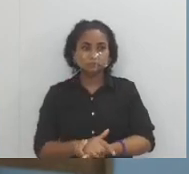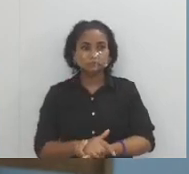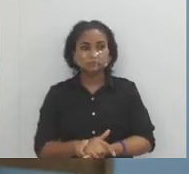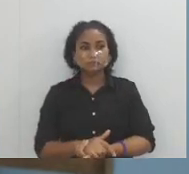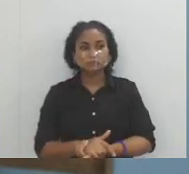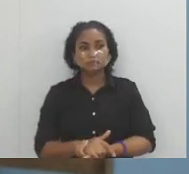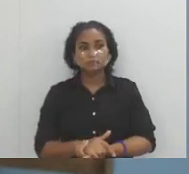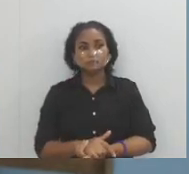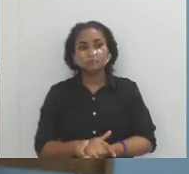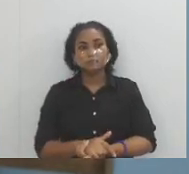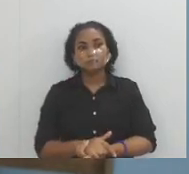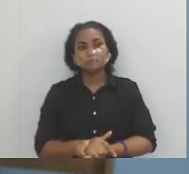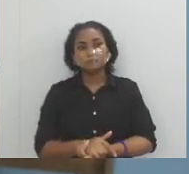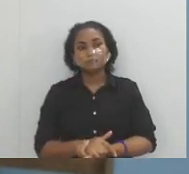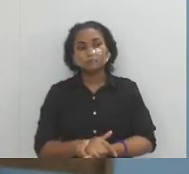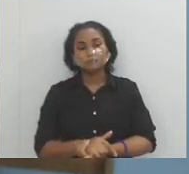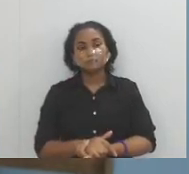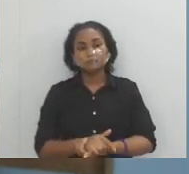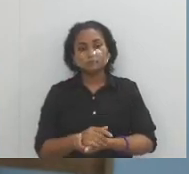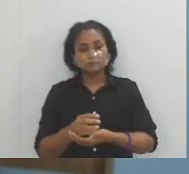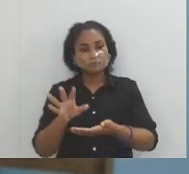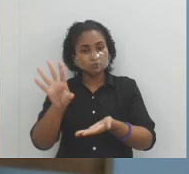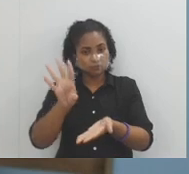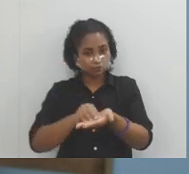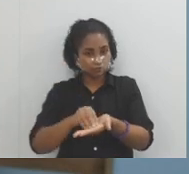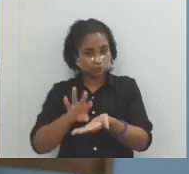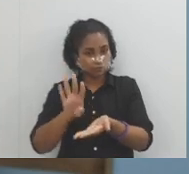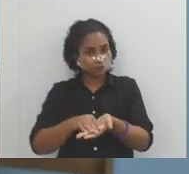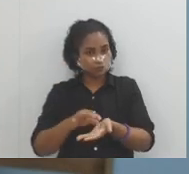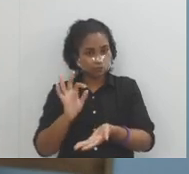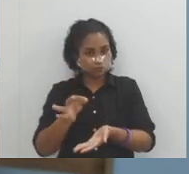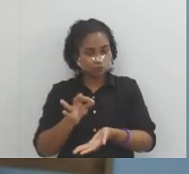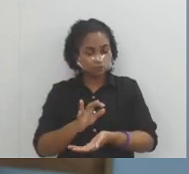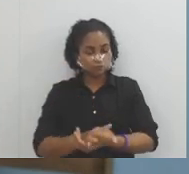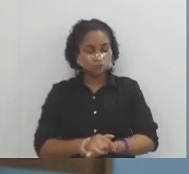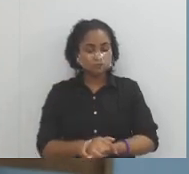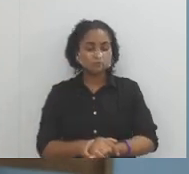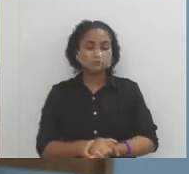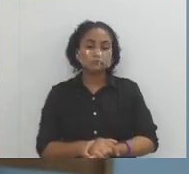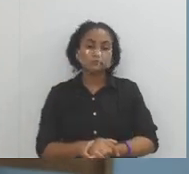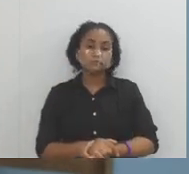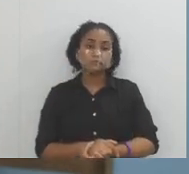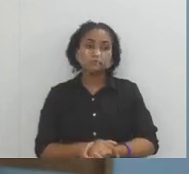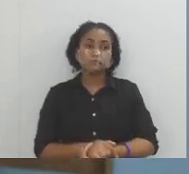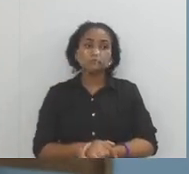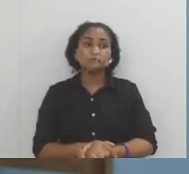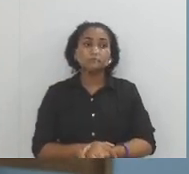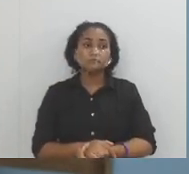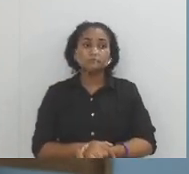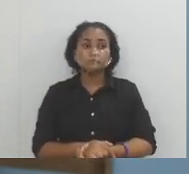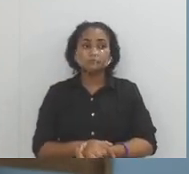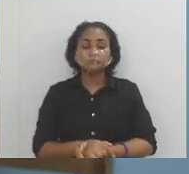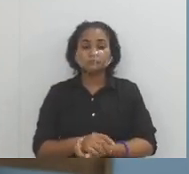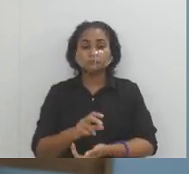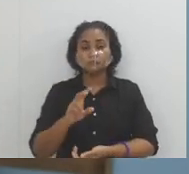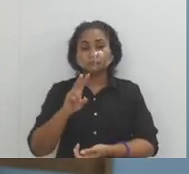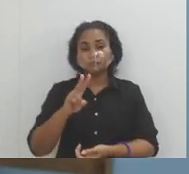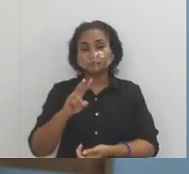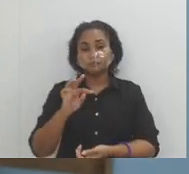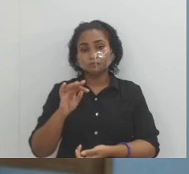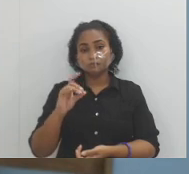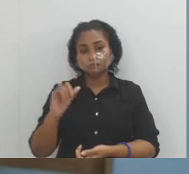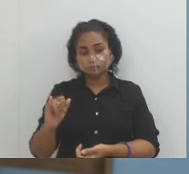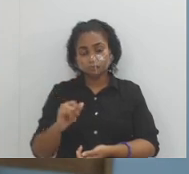compreender. Anota aí direitinho. Verbo intransitivo, ele vai ser acompanhado por adjuntos